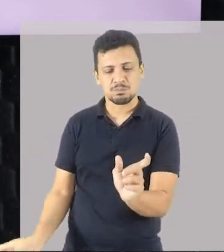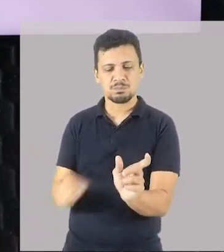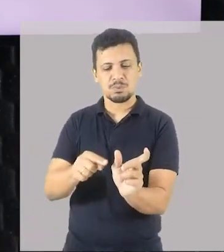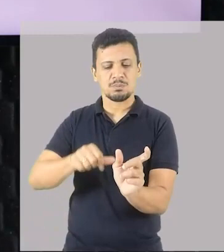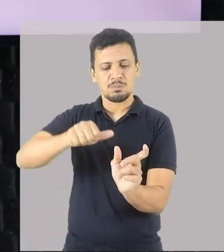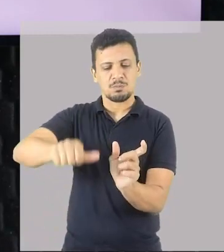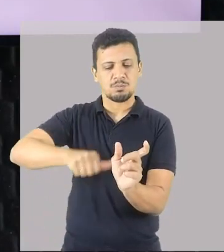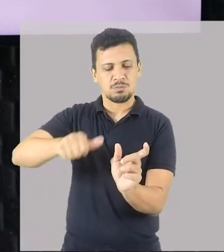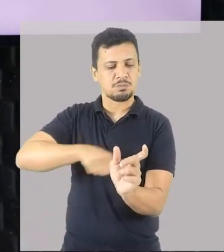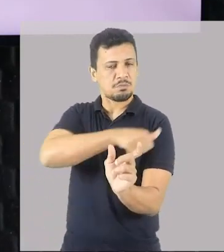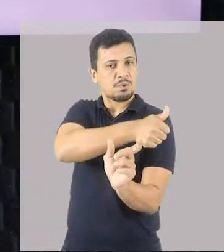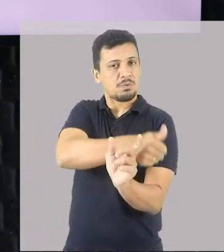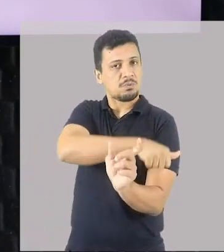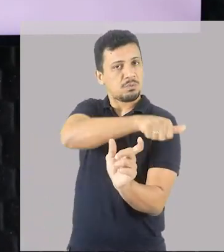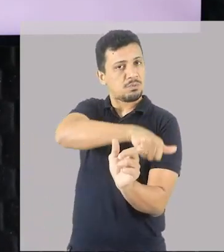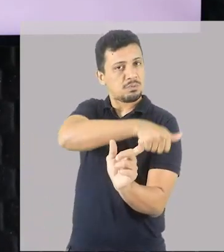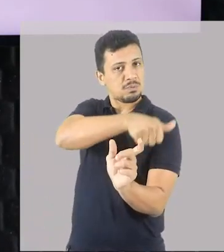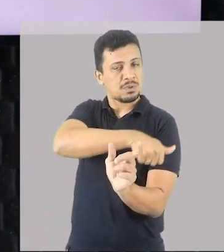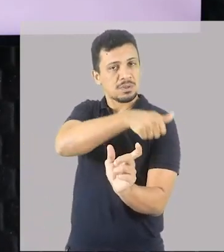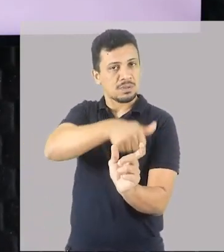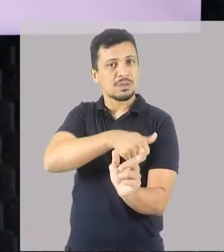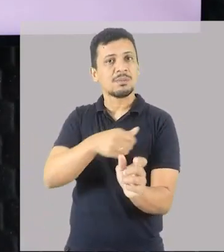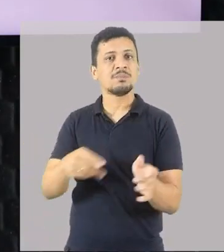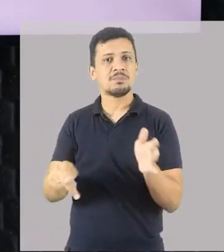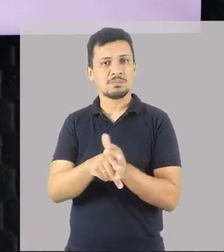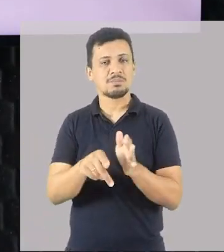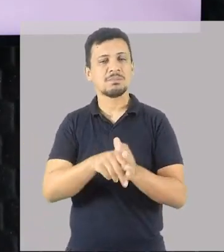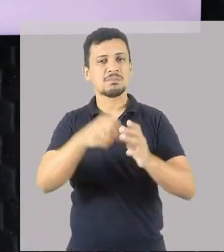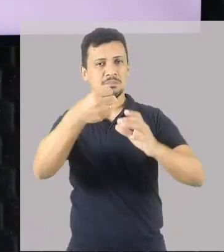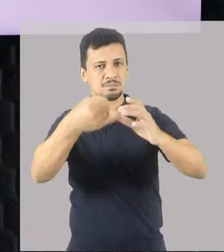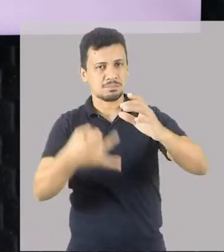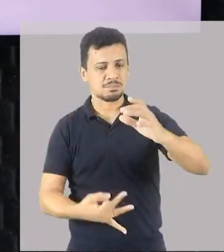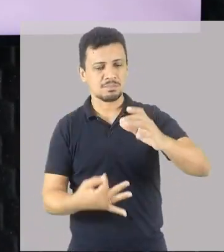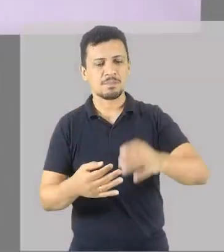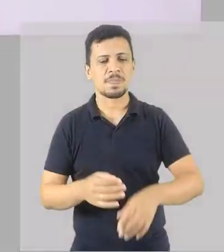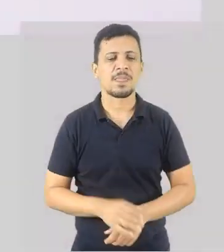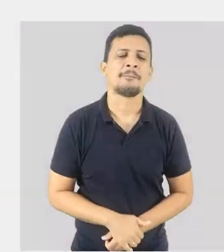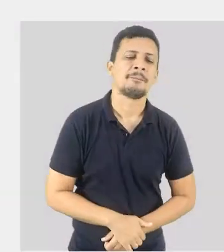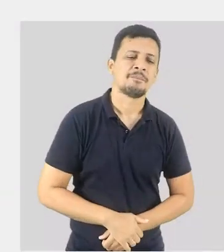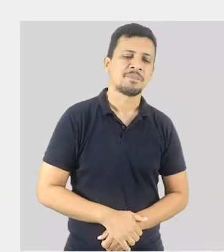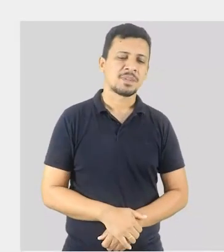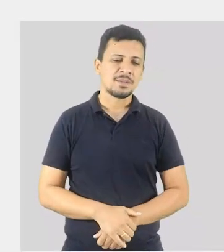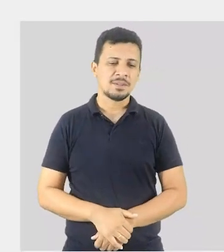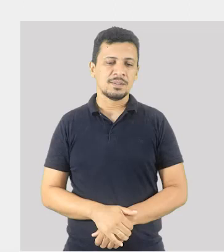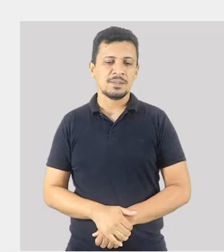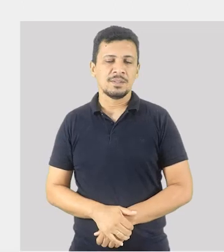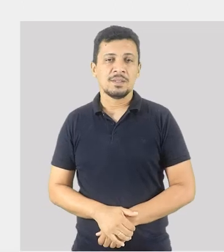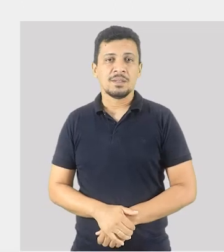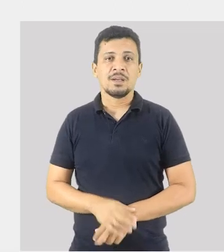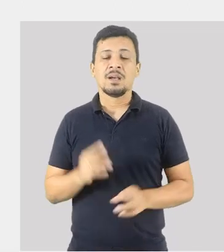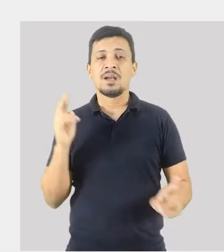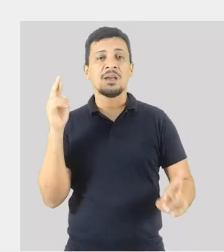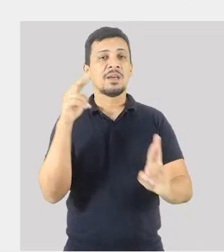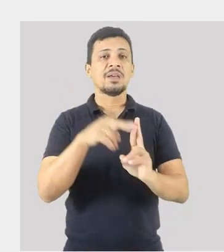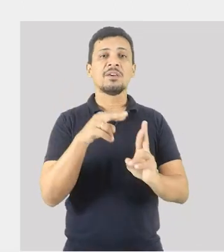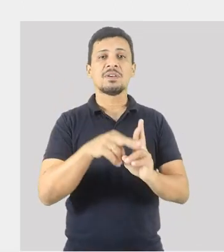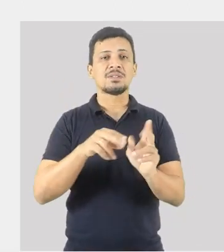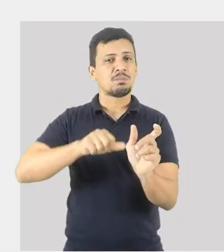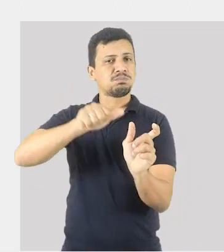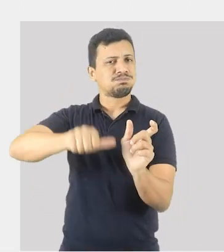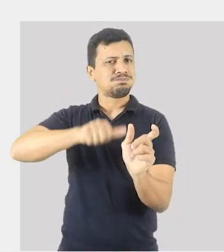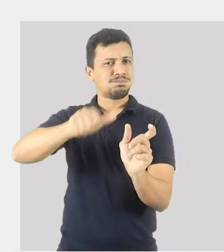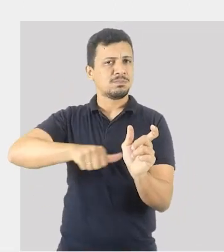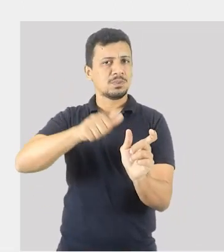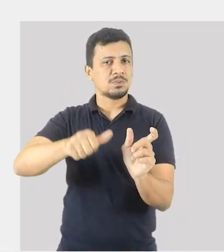Isso caracteriza o processo de derivação, tá? Quando nós temos a referência dessa derivação, se